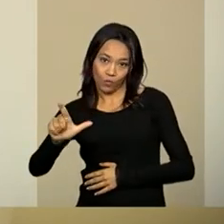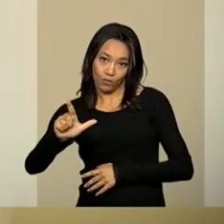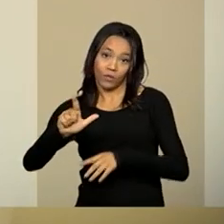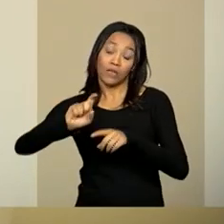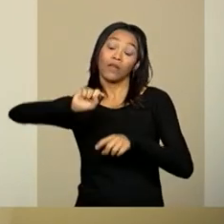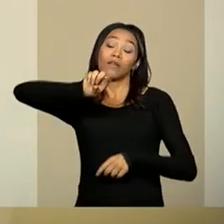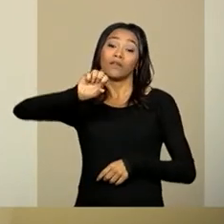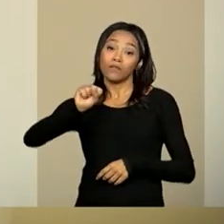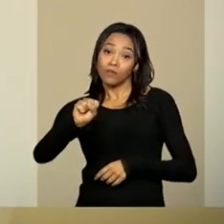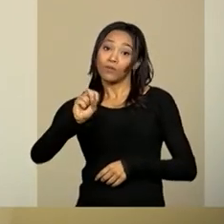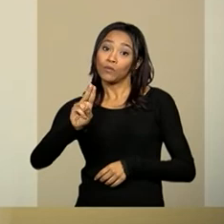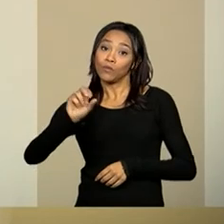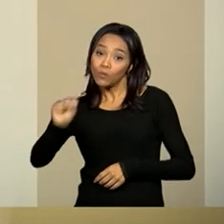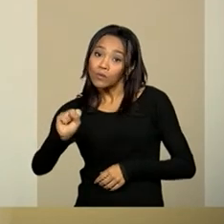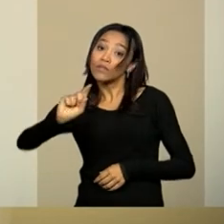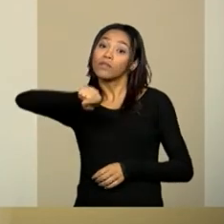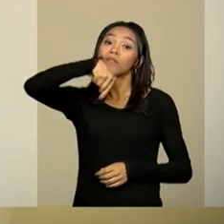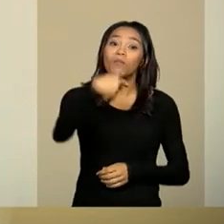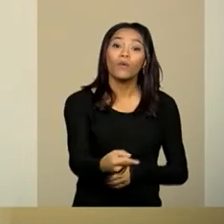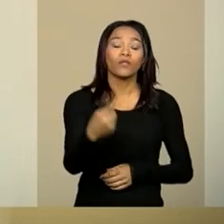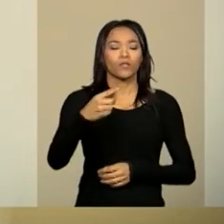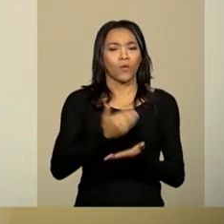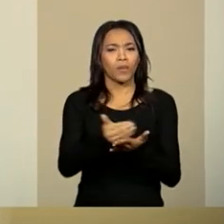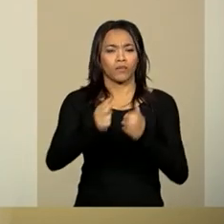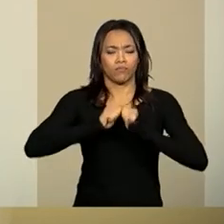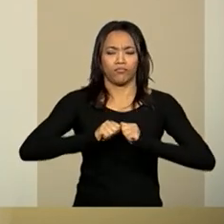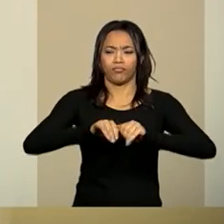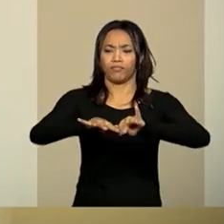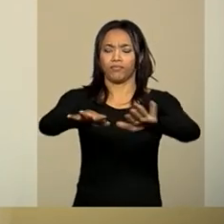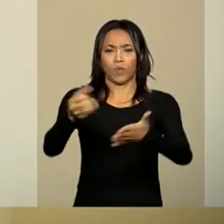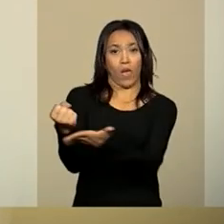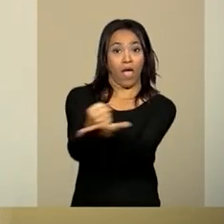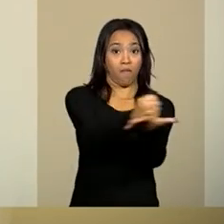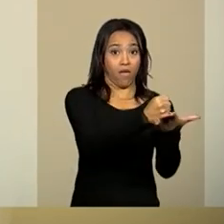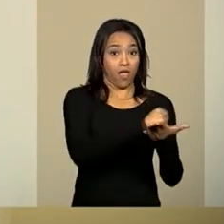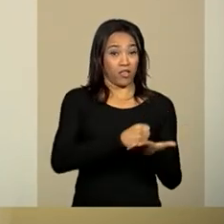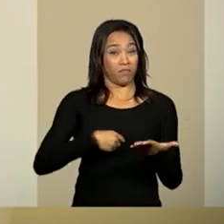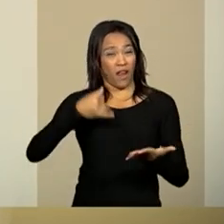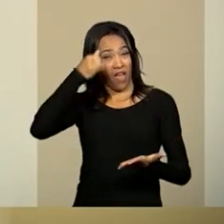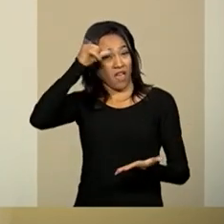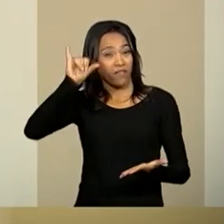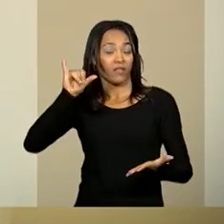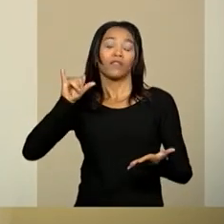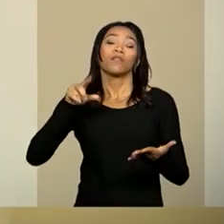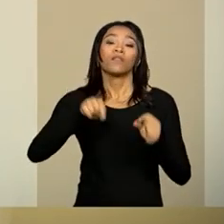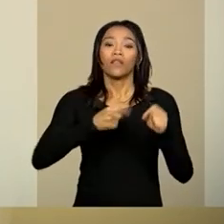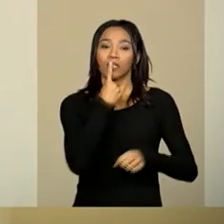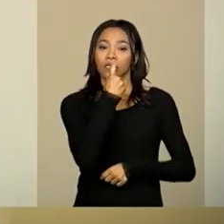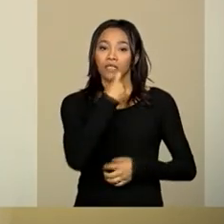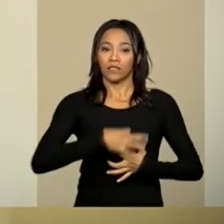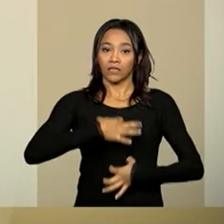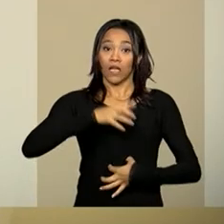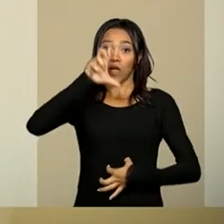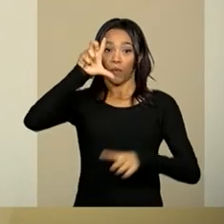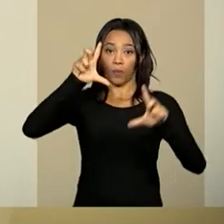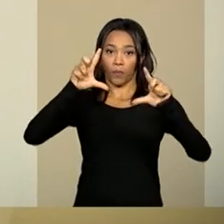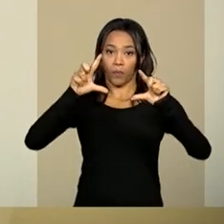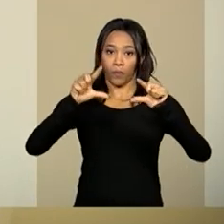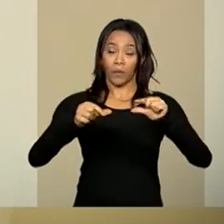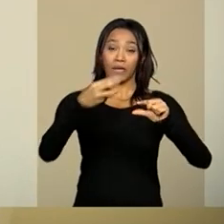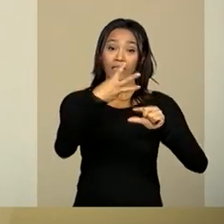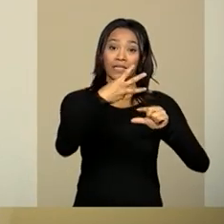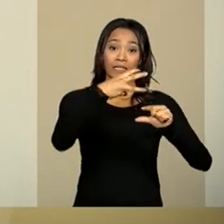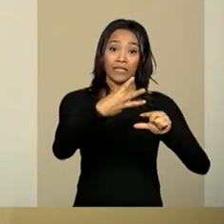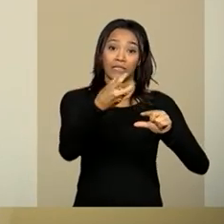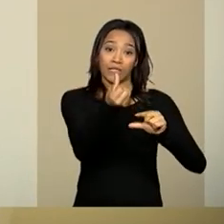depois que nós começamos a distribuir os remédios para o combate à asma reduzimos em 36 mil